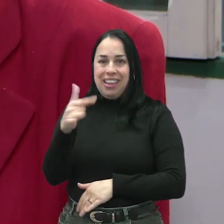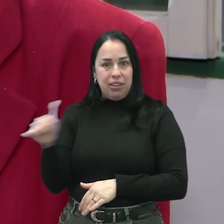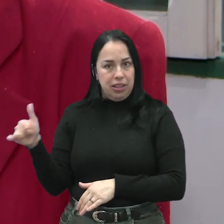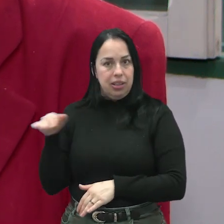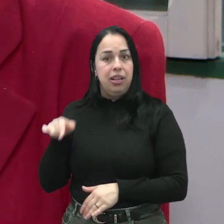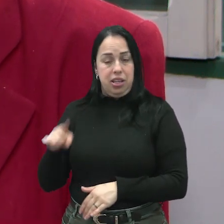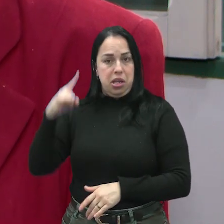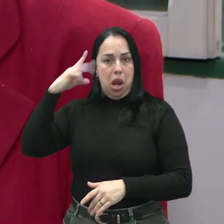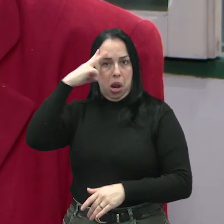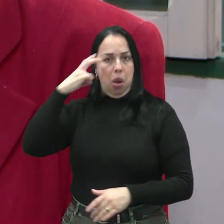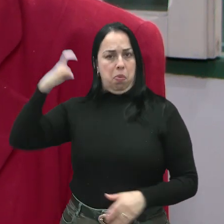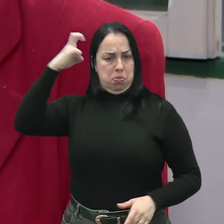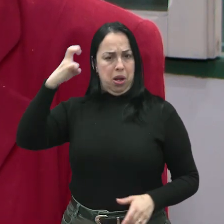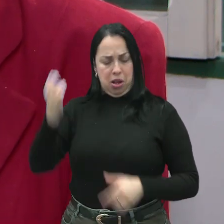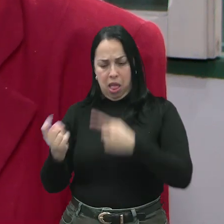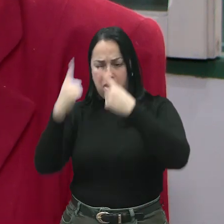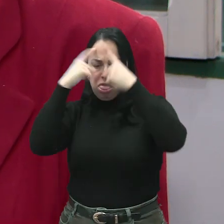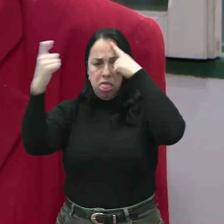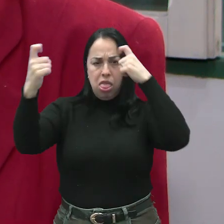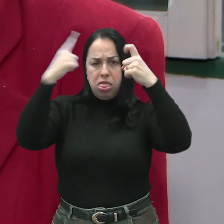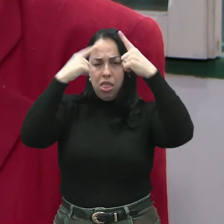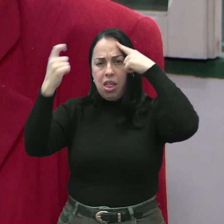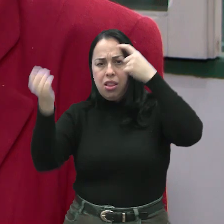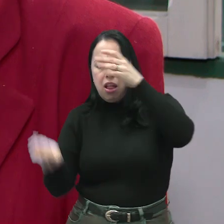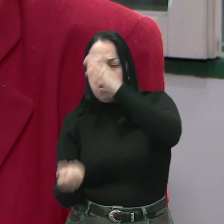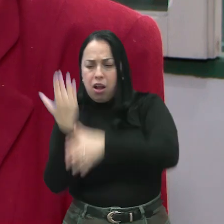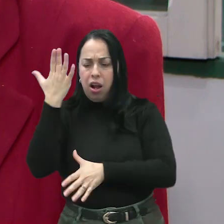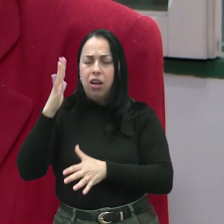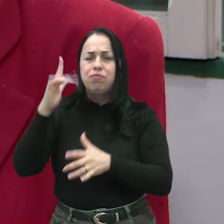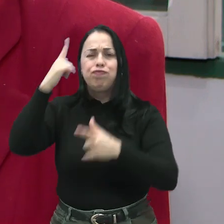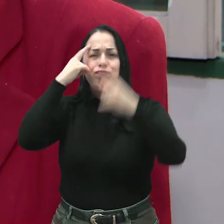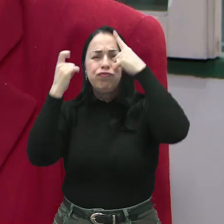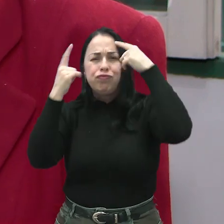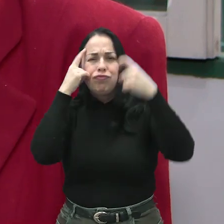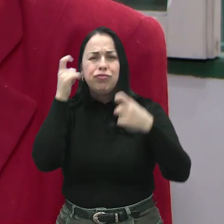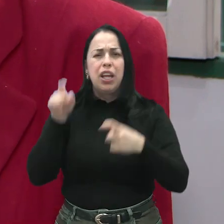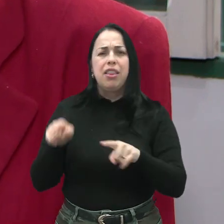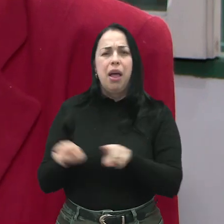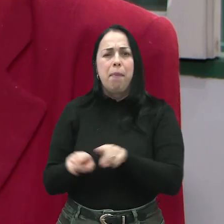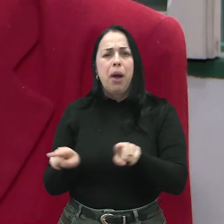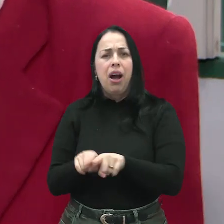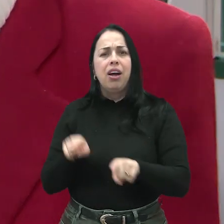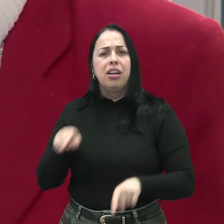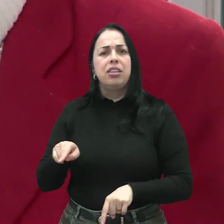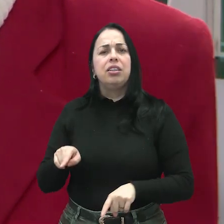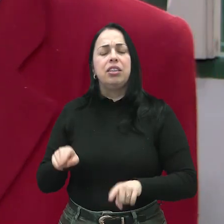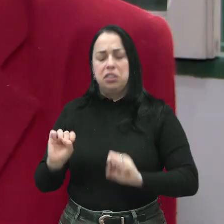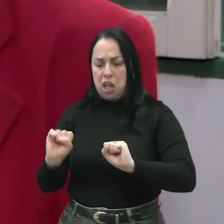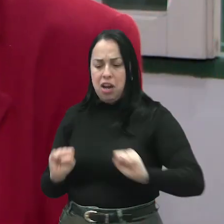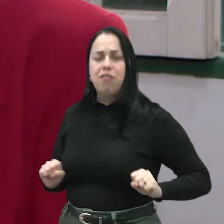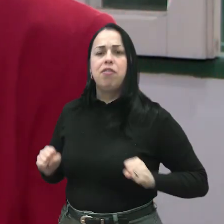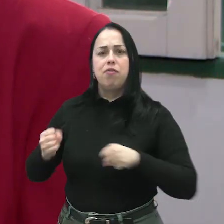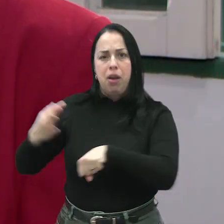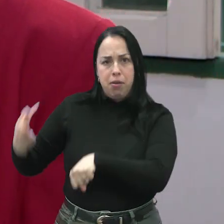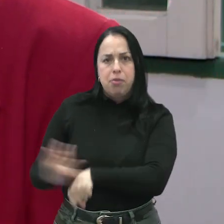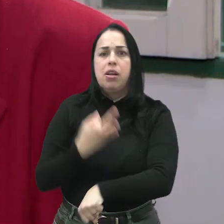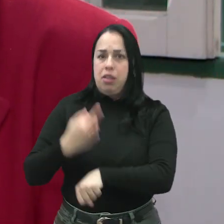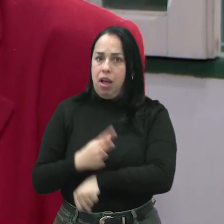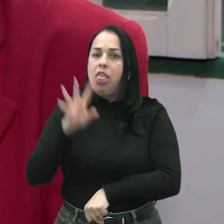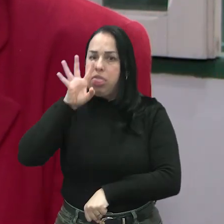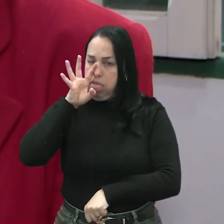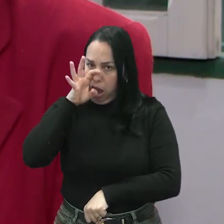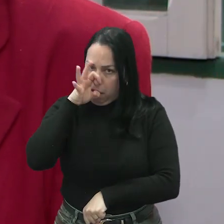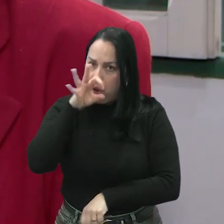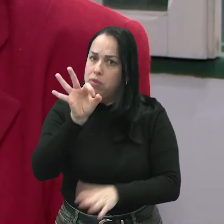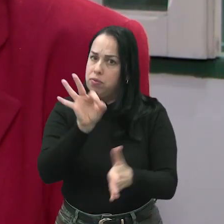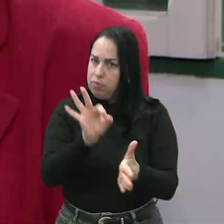fez faculdade. Ele era um gênio criativo, inventivo. Ele foi, além de tudo, ele foi muito